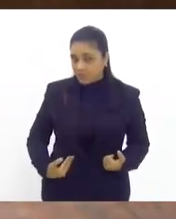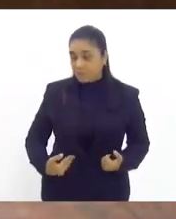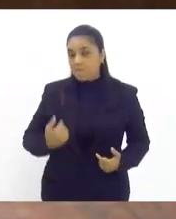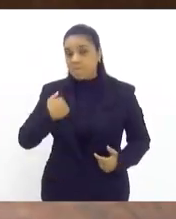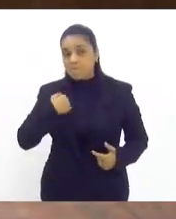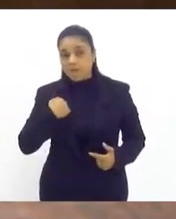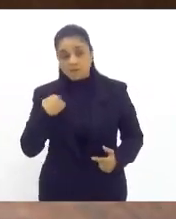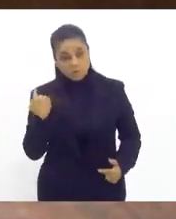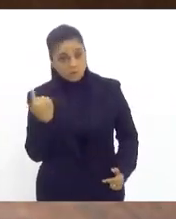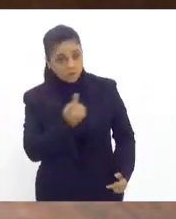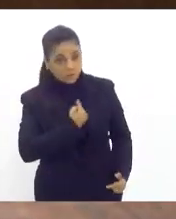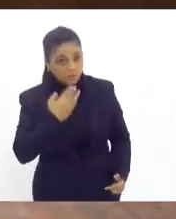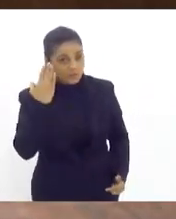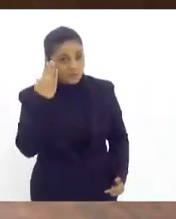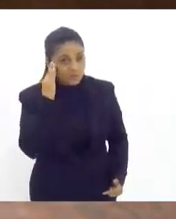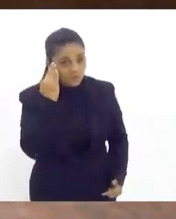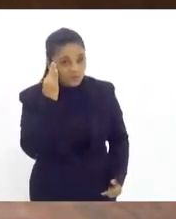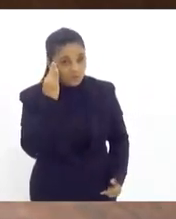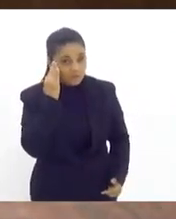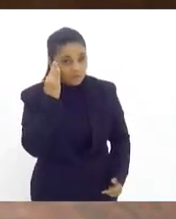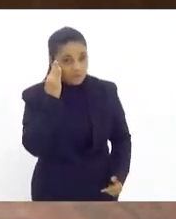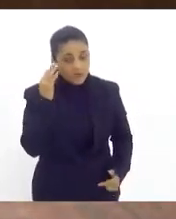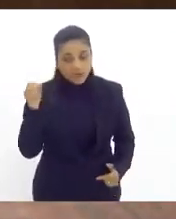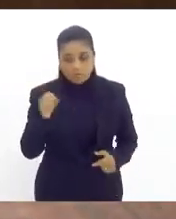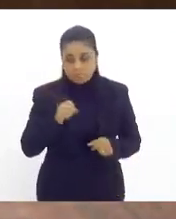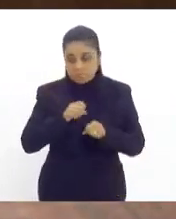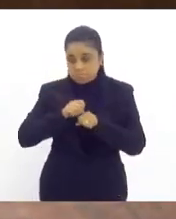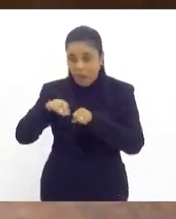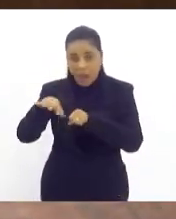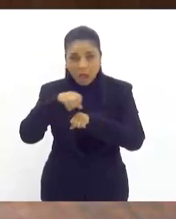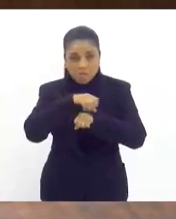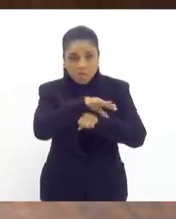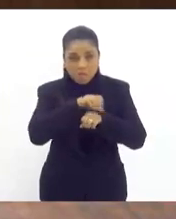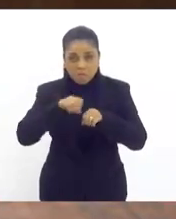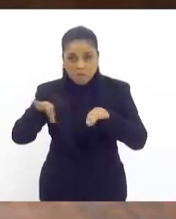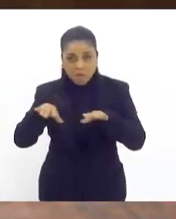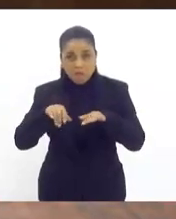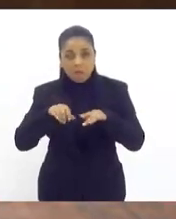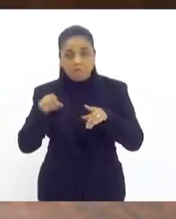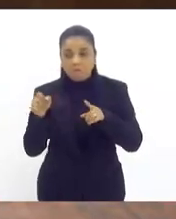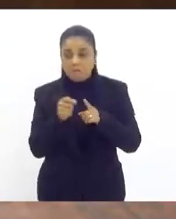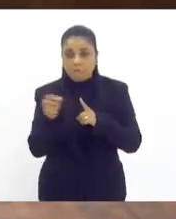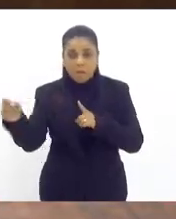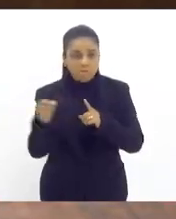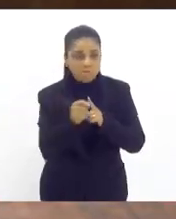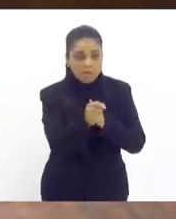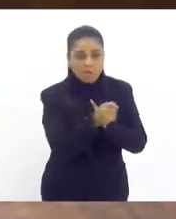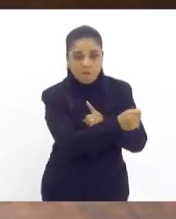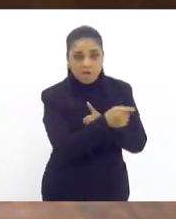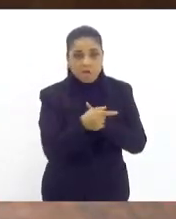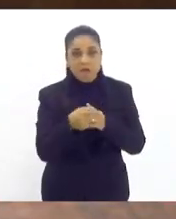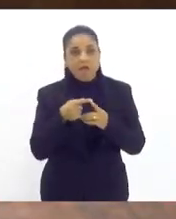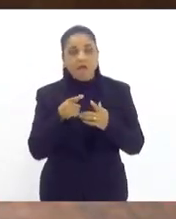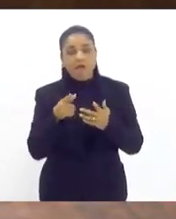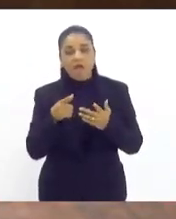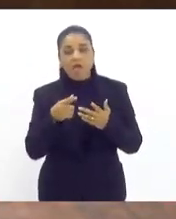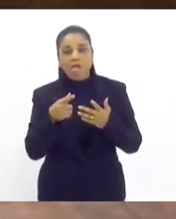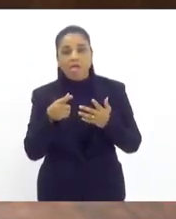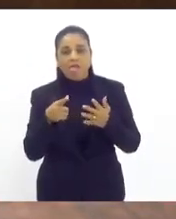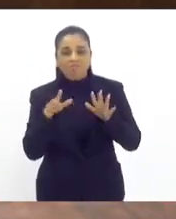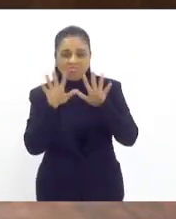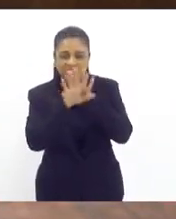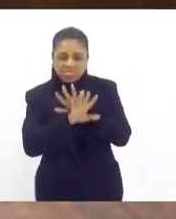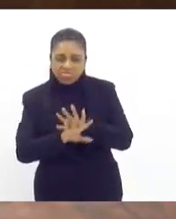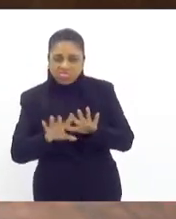nosso entendimento é a redistribuição é mais uma tentativa de tapar o sol com a